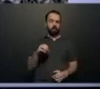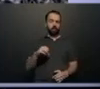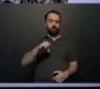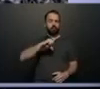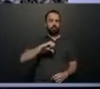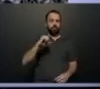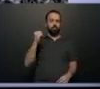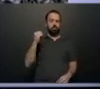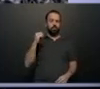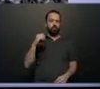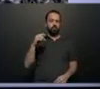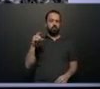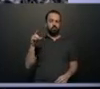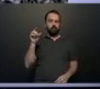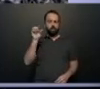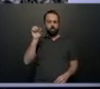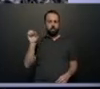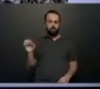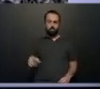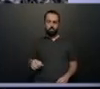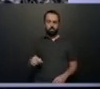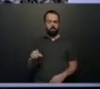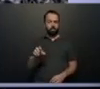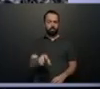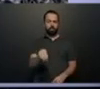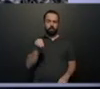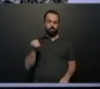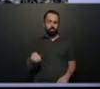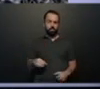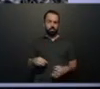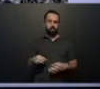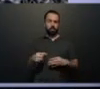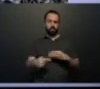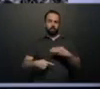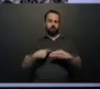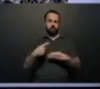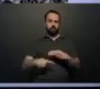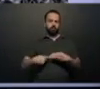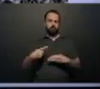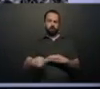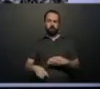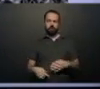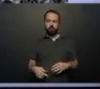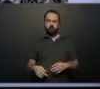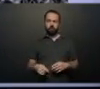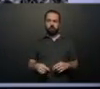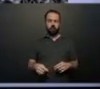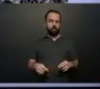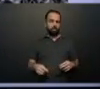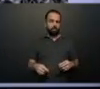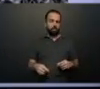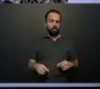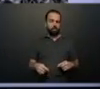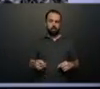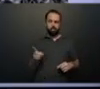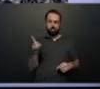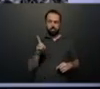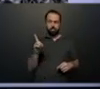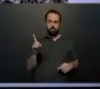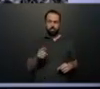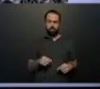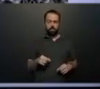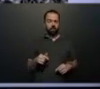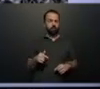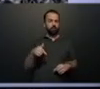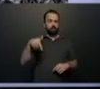latas utilizadas, elas são recolhidas para reciclagem. Aqui nas peças de diversos metais,